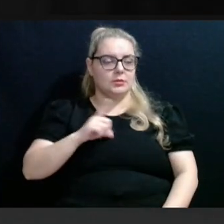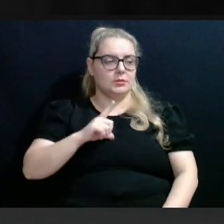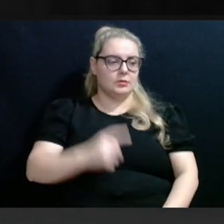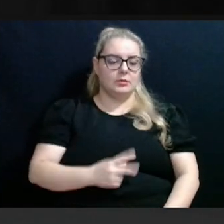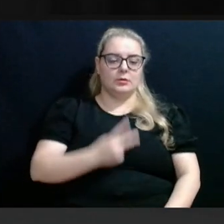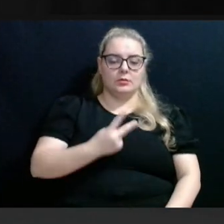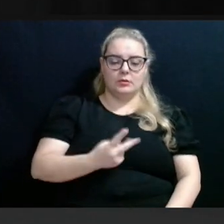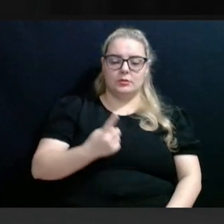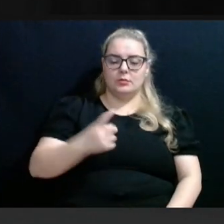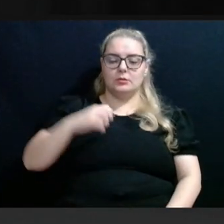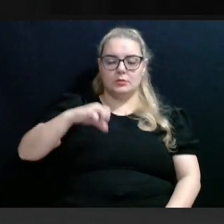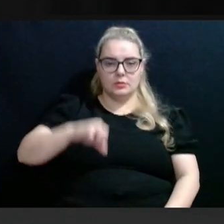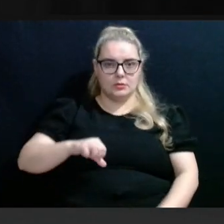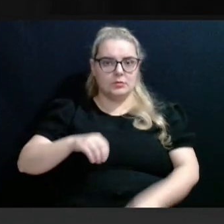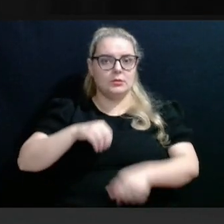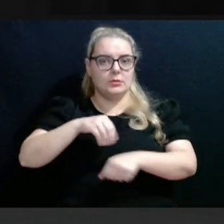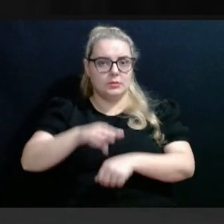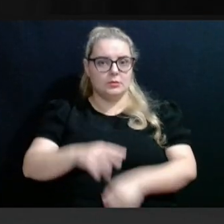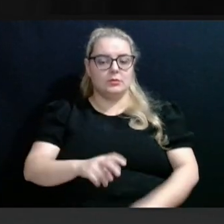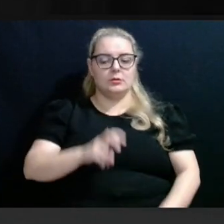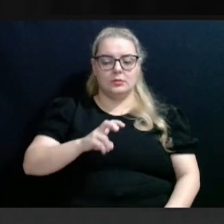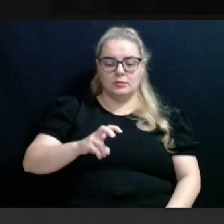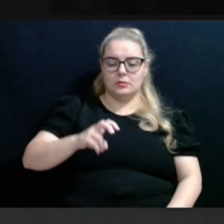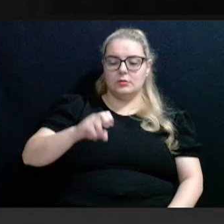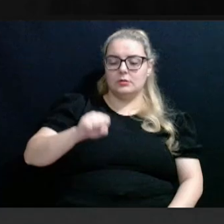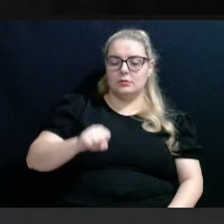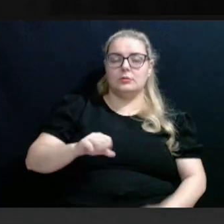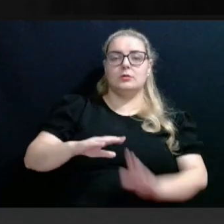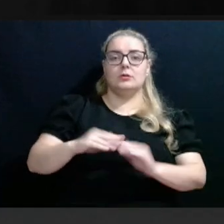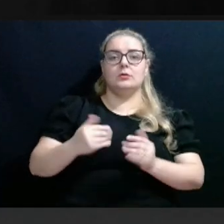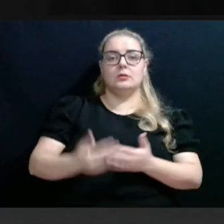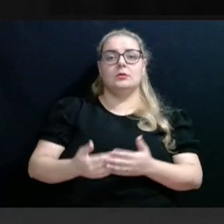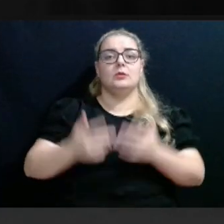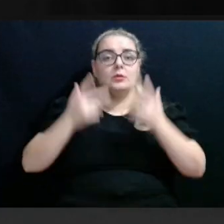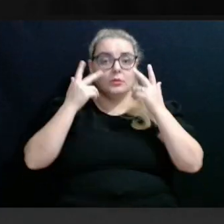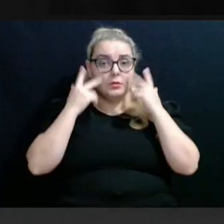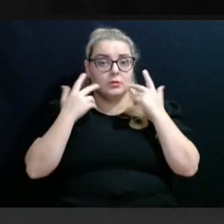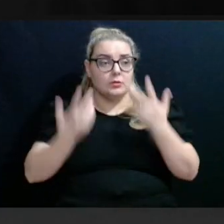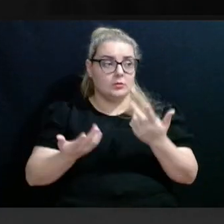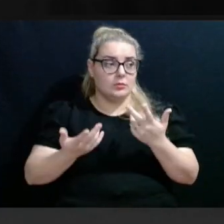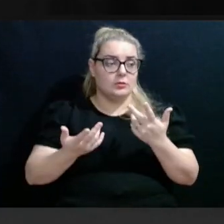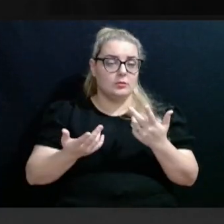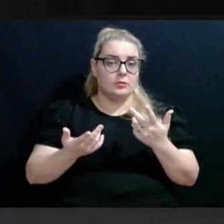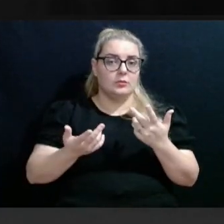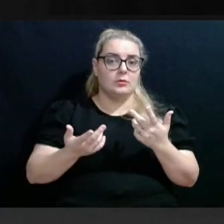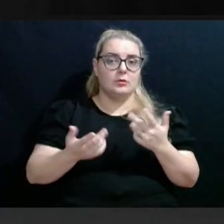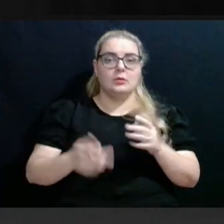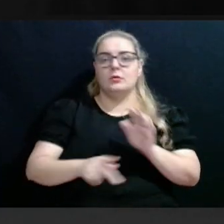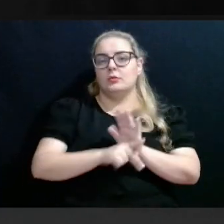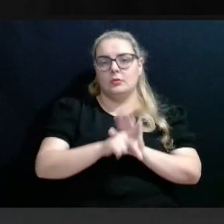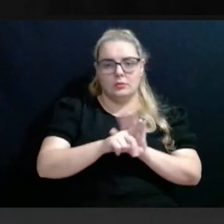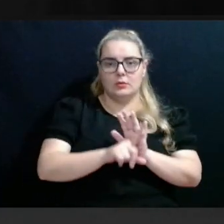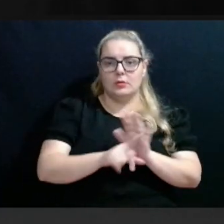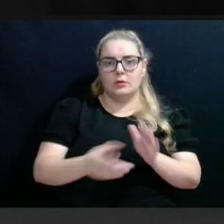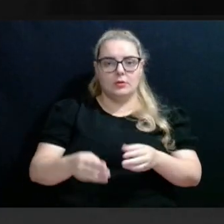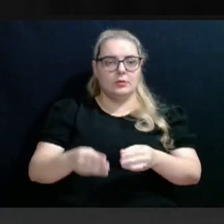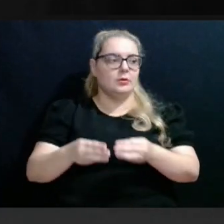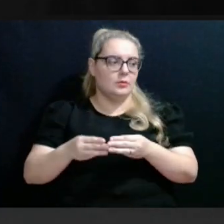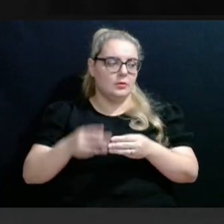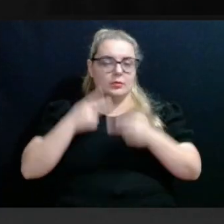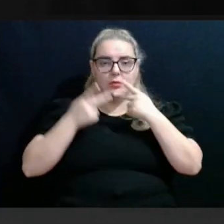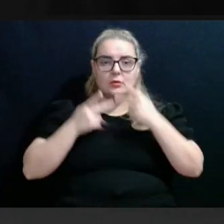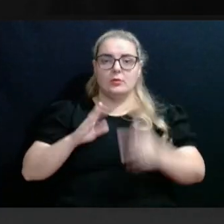219 indicações e 58 requerimentos. E geralmente, fora os projetos de lei, moções, que a gente vai falar daqui a